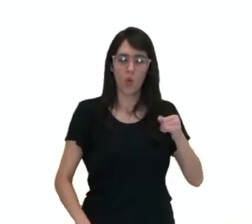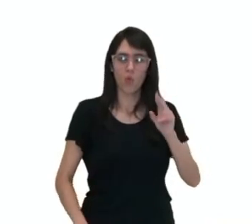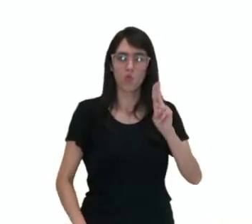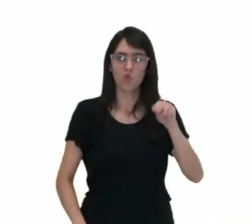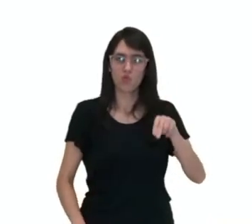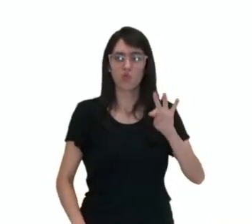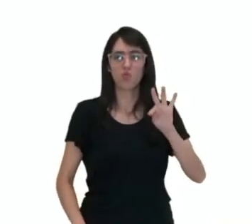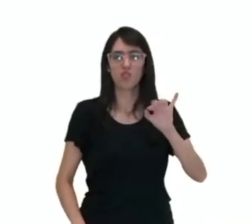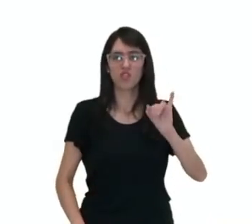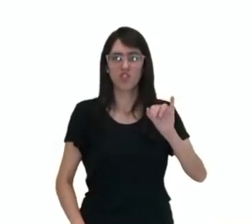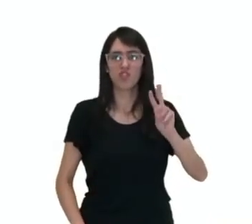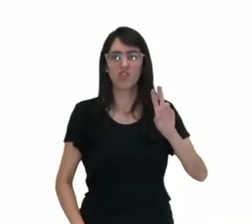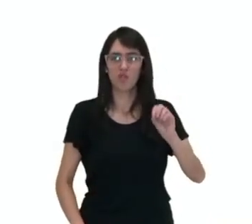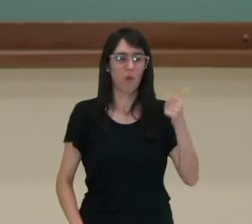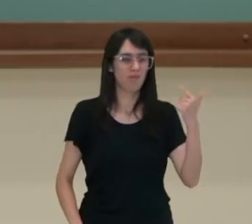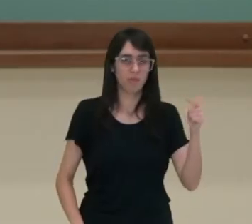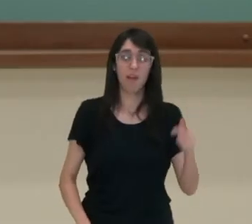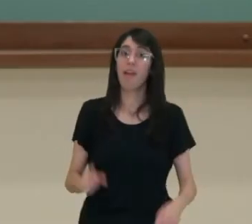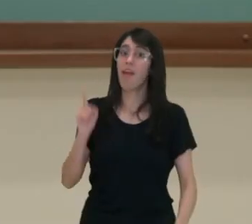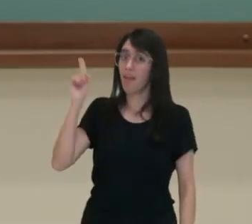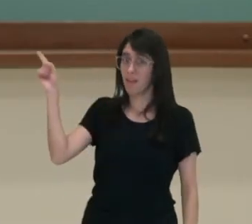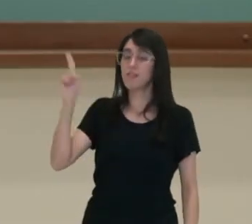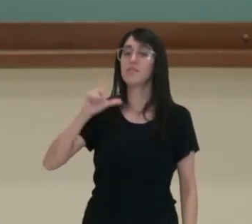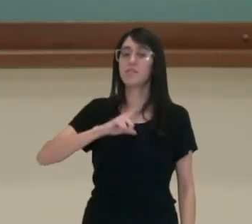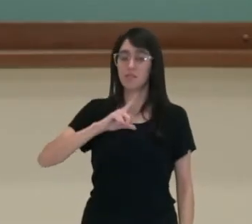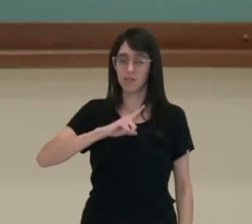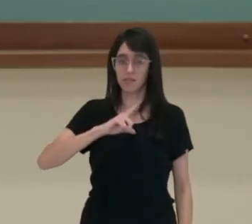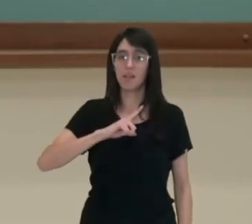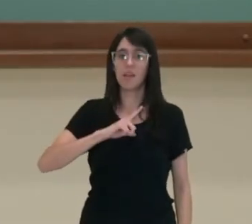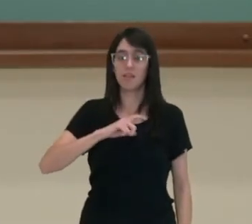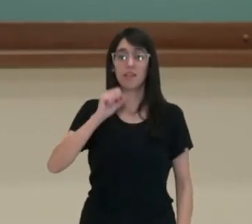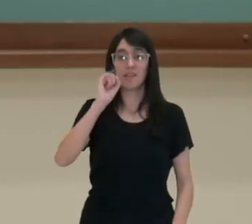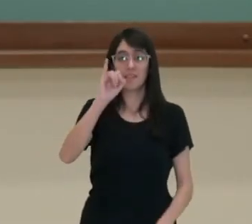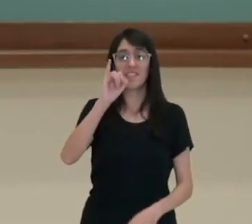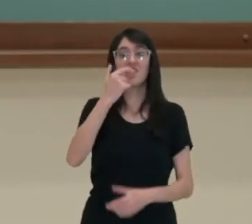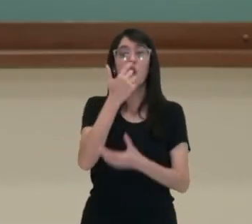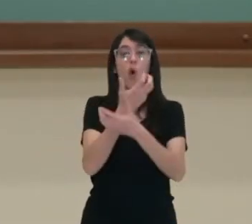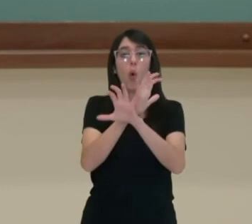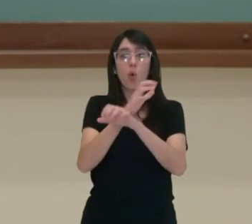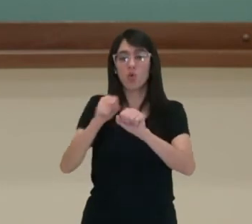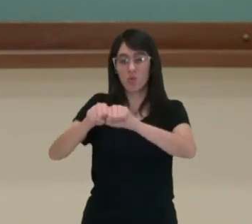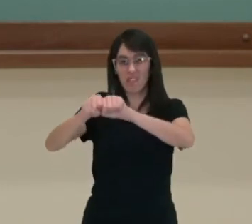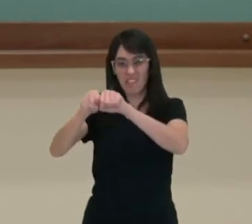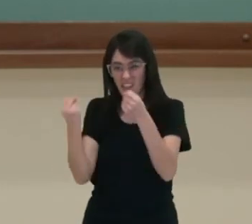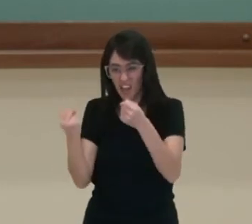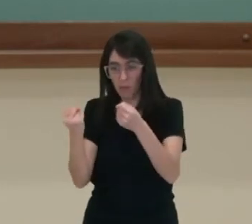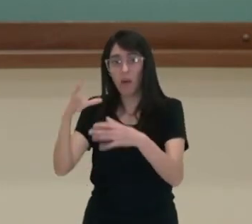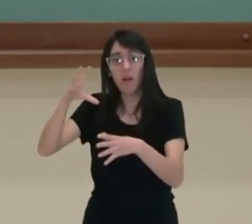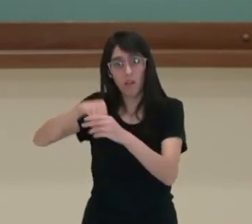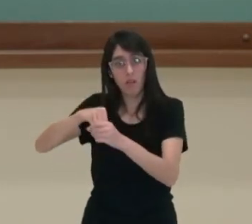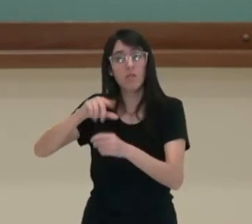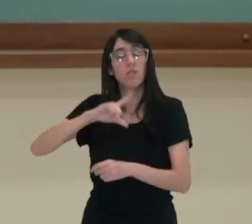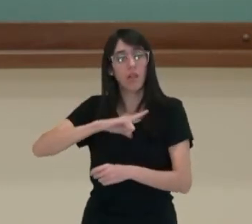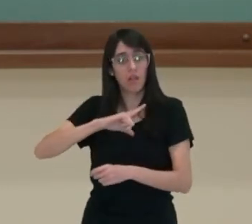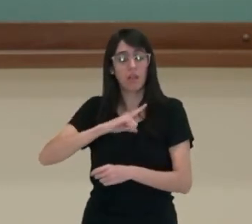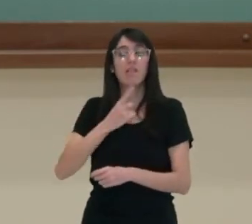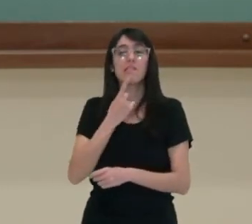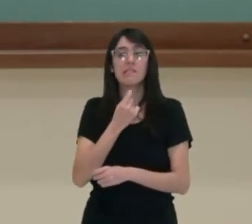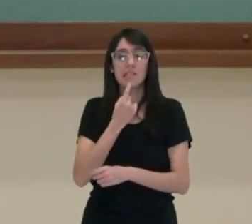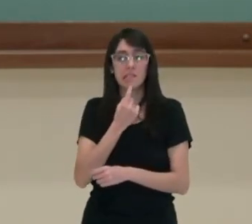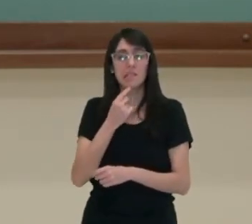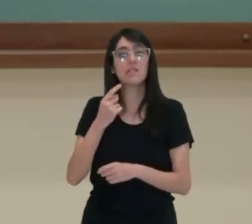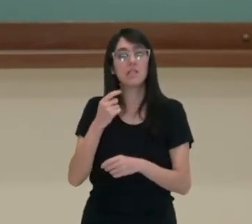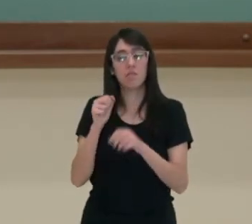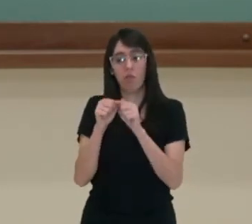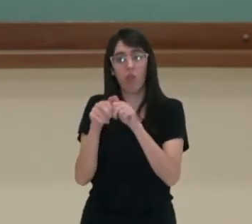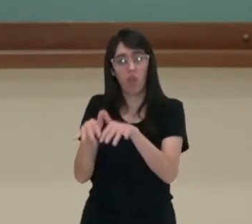tem vasos sanguíneos. Então, quando a gente quebra um osso, sai sangue de dentro dos ossos, porque existe uma rede de vasos sanguíneos